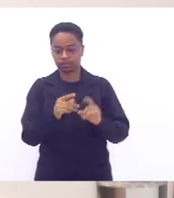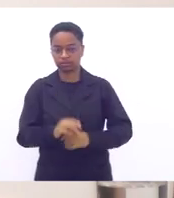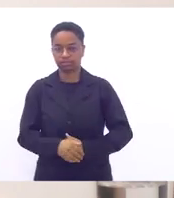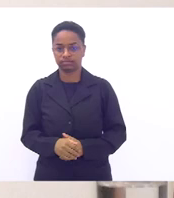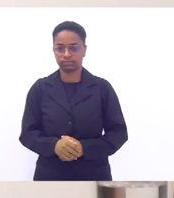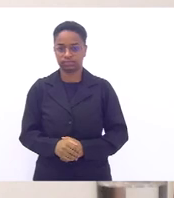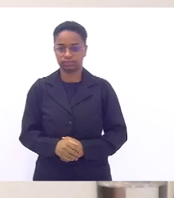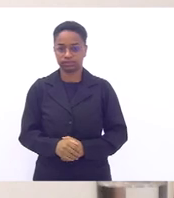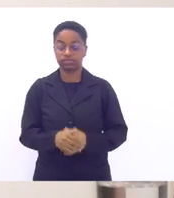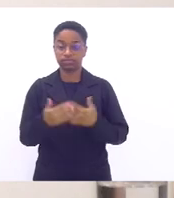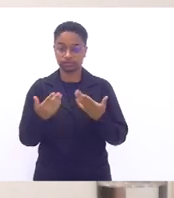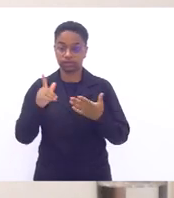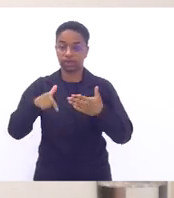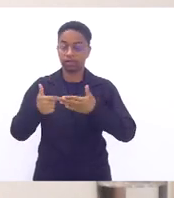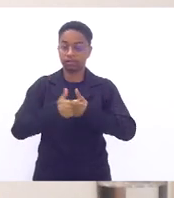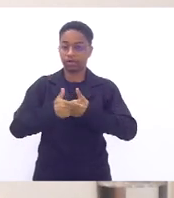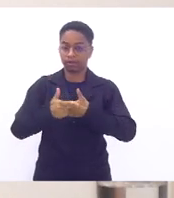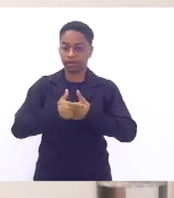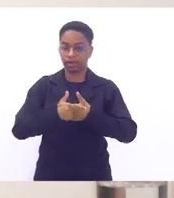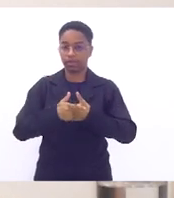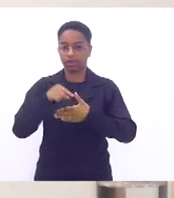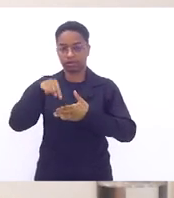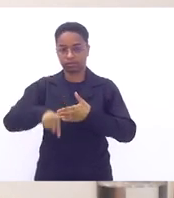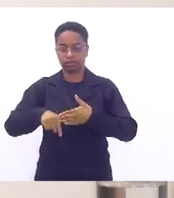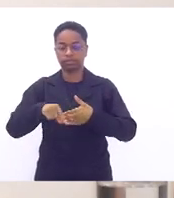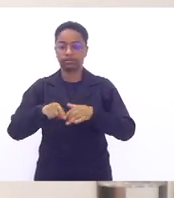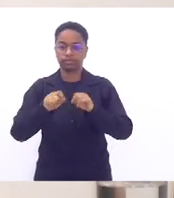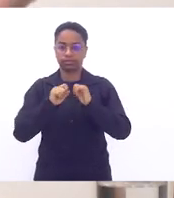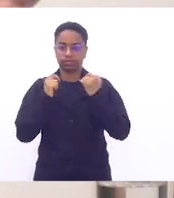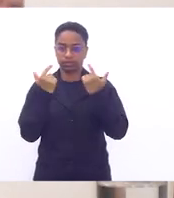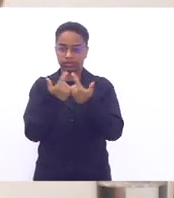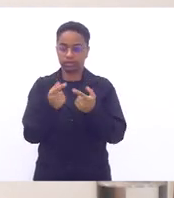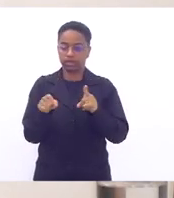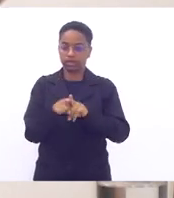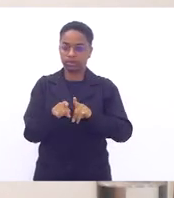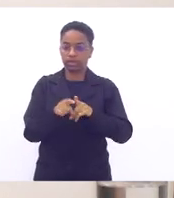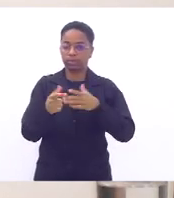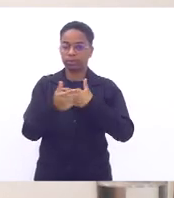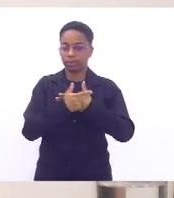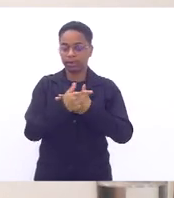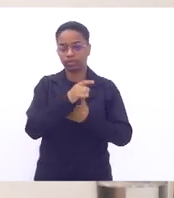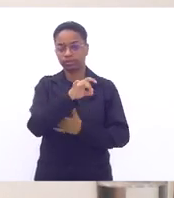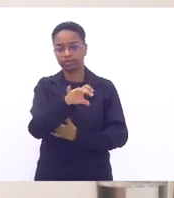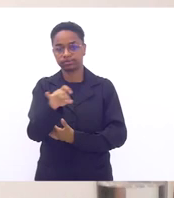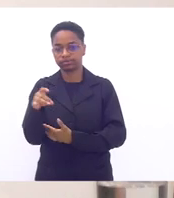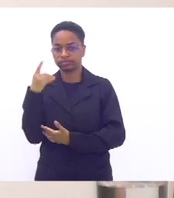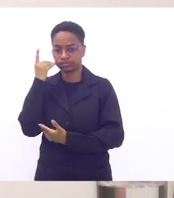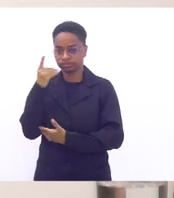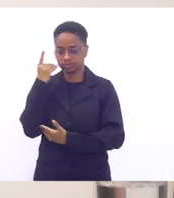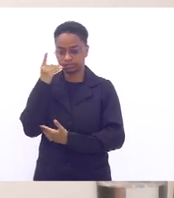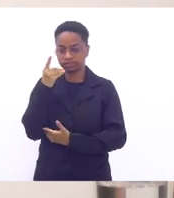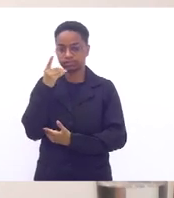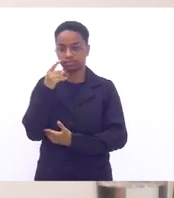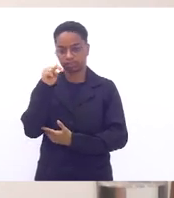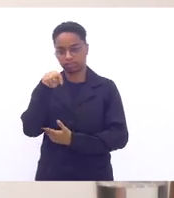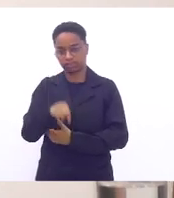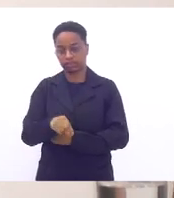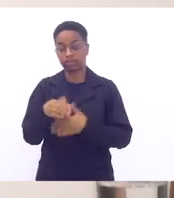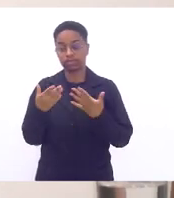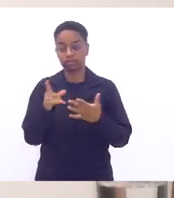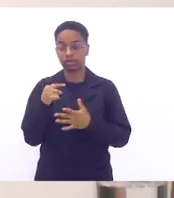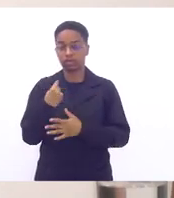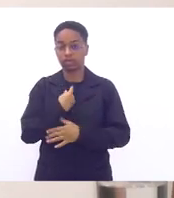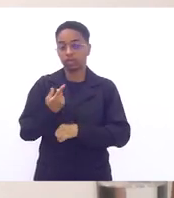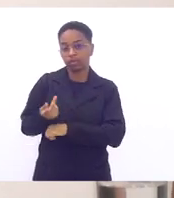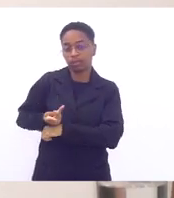Essa é a função do Parlamento Essa é a função de cada brilhante Deputado que tem aqui e aí a gente foi atrás